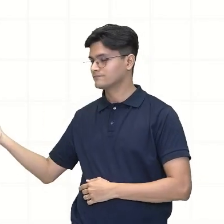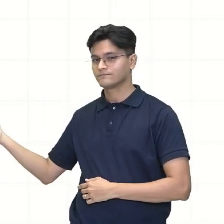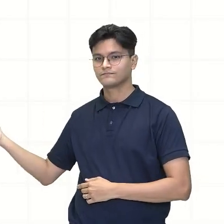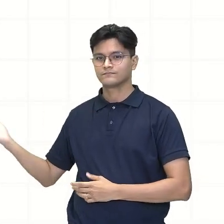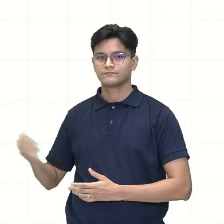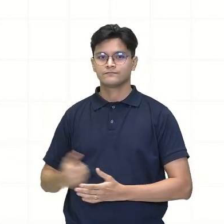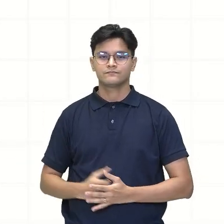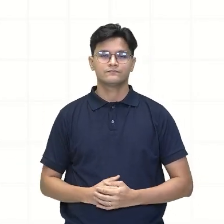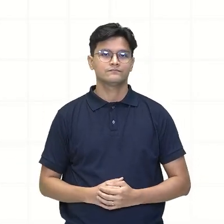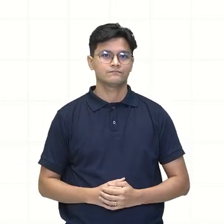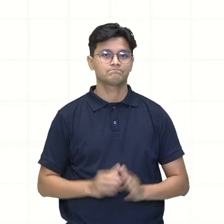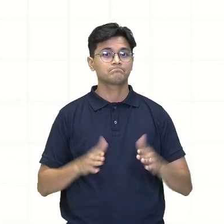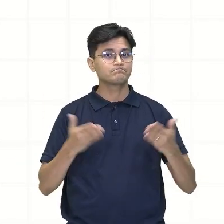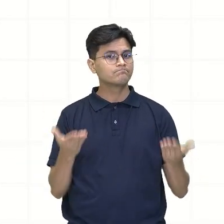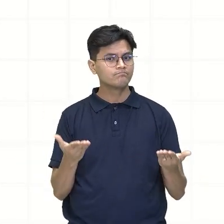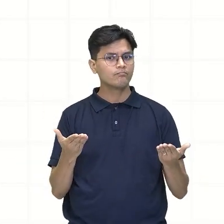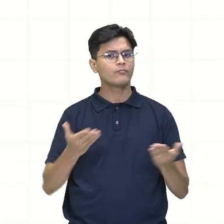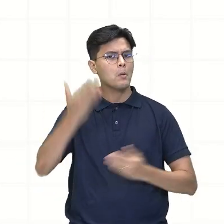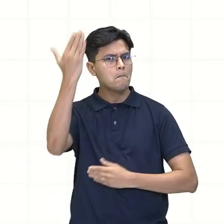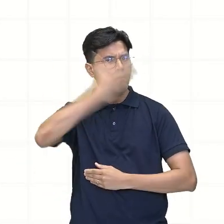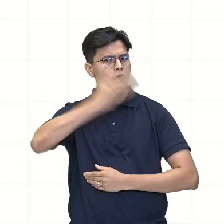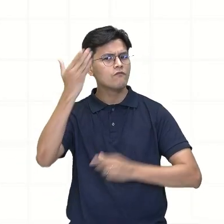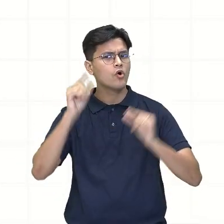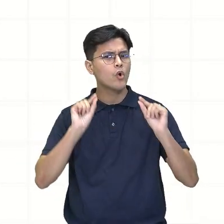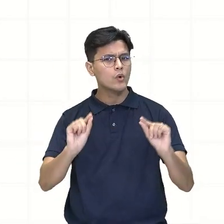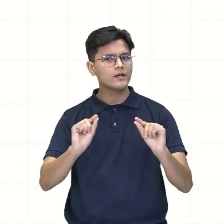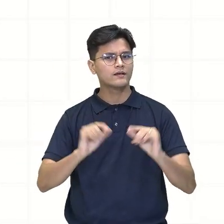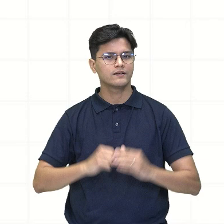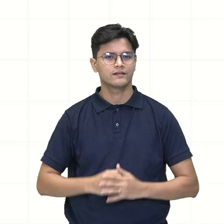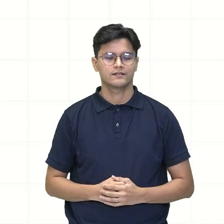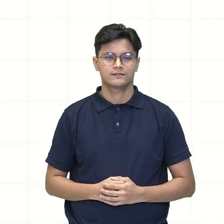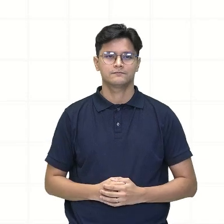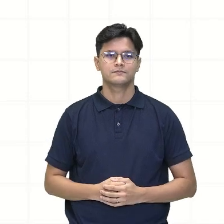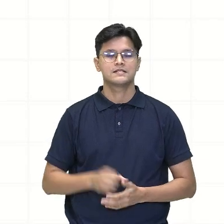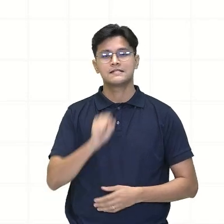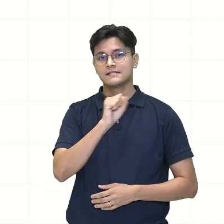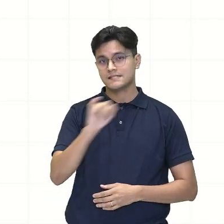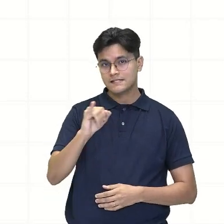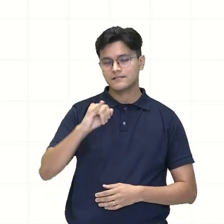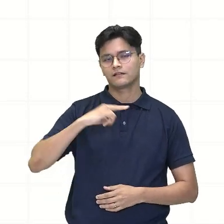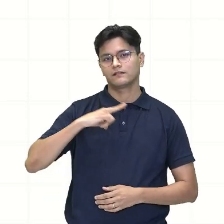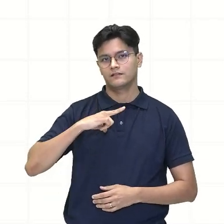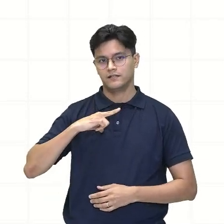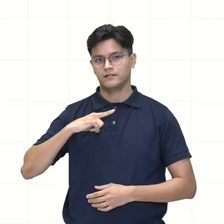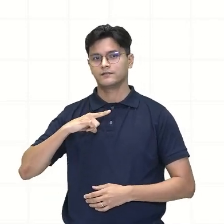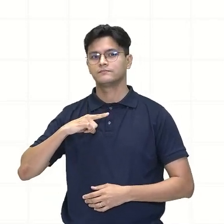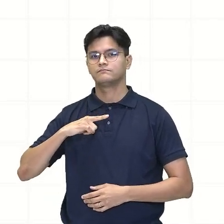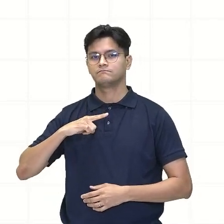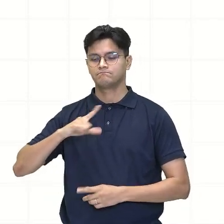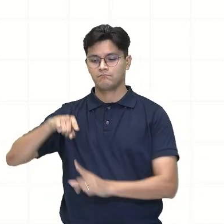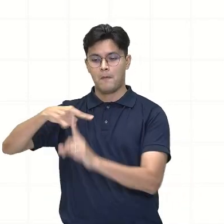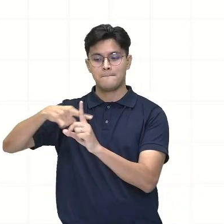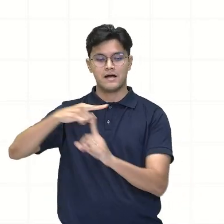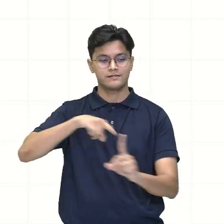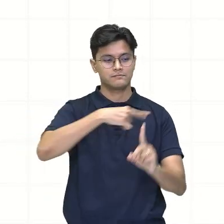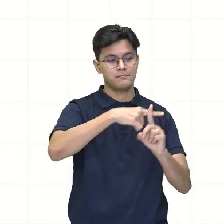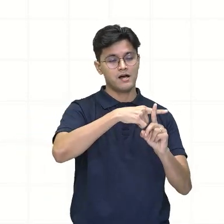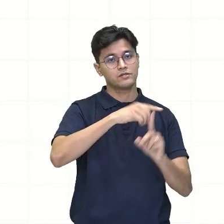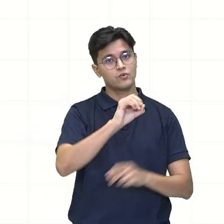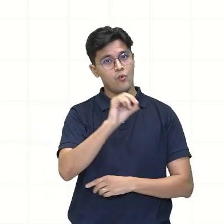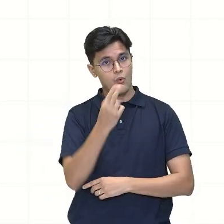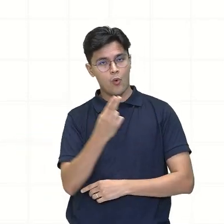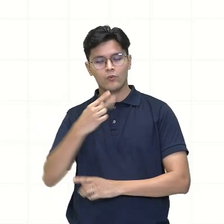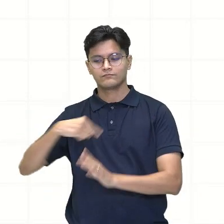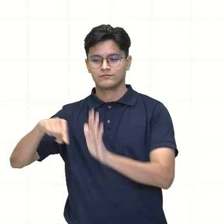Então, comprovando aqui que quando a gente tem sinais iguais, que é o caso aqui